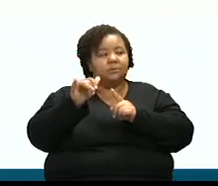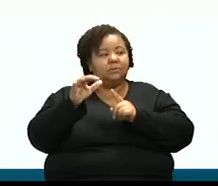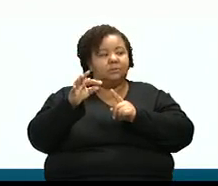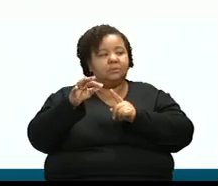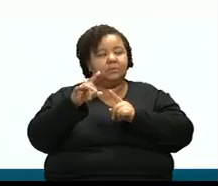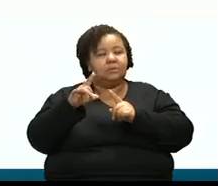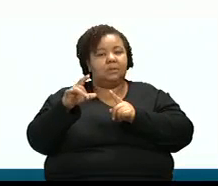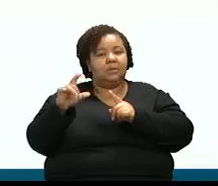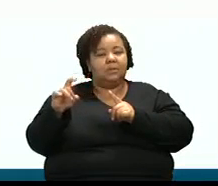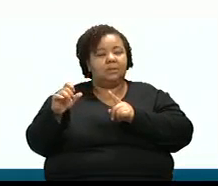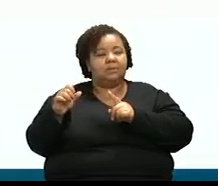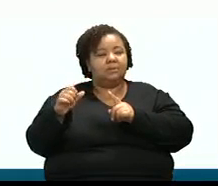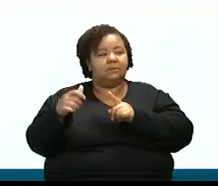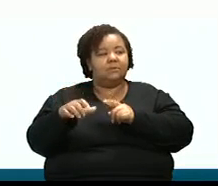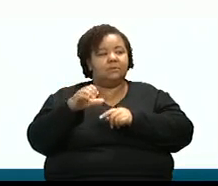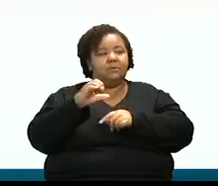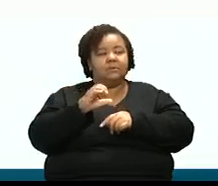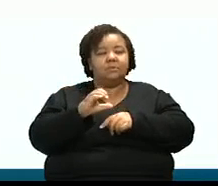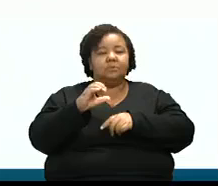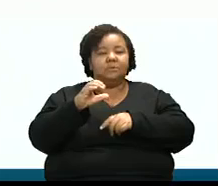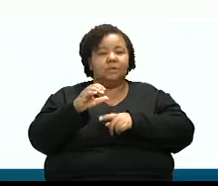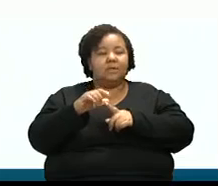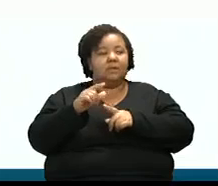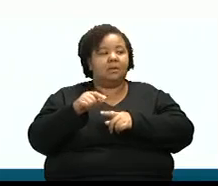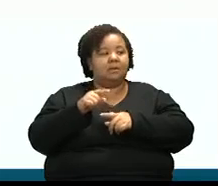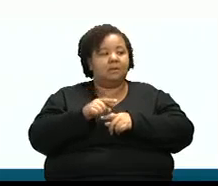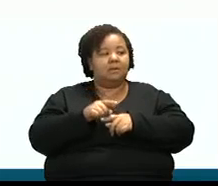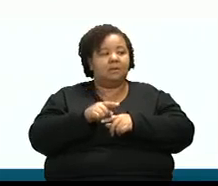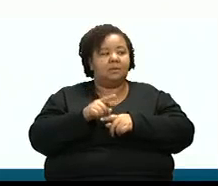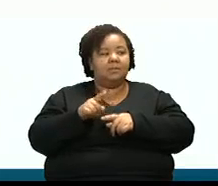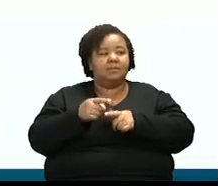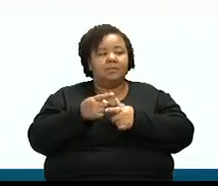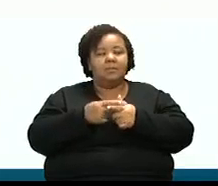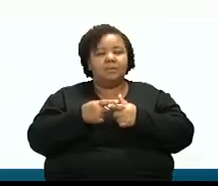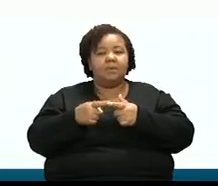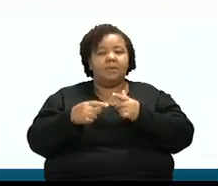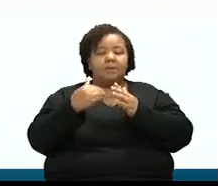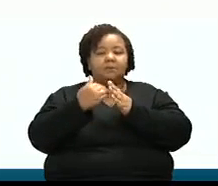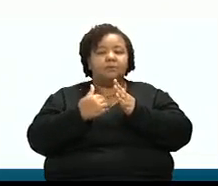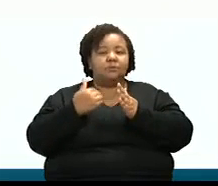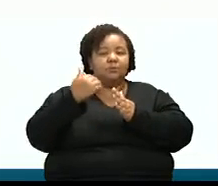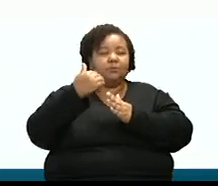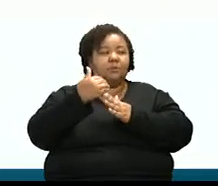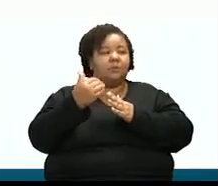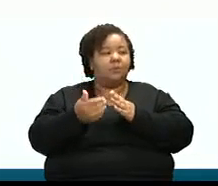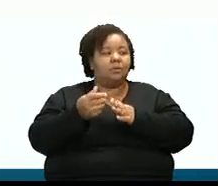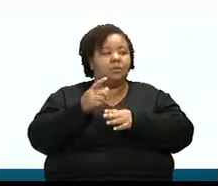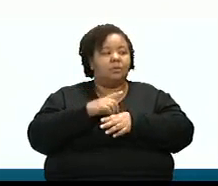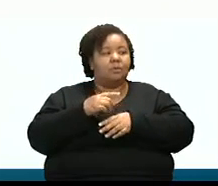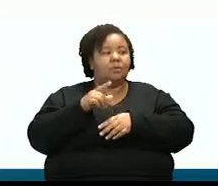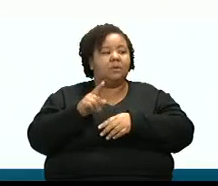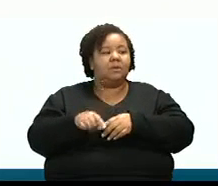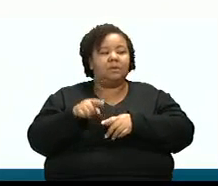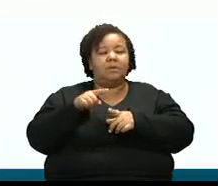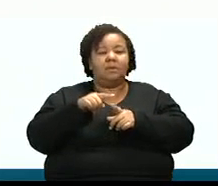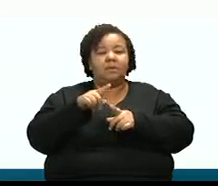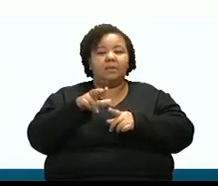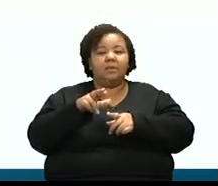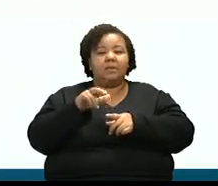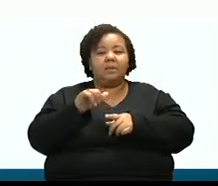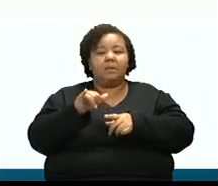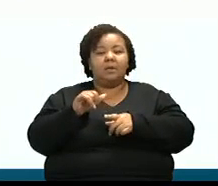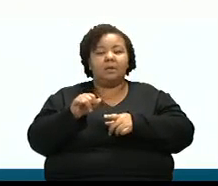linha, sobre a curva C, que é o círculo unitário, a metade superior, e ele tem raio fixo igual a